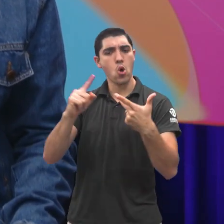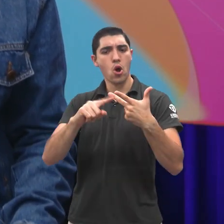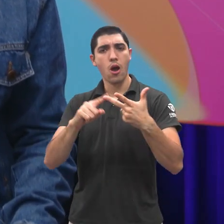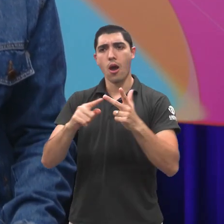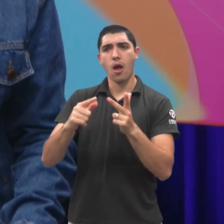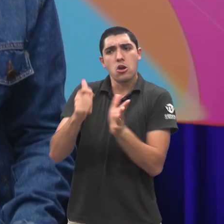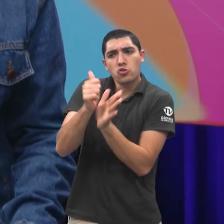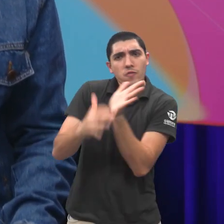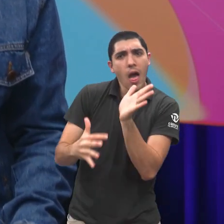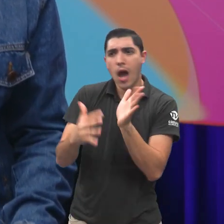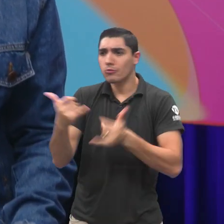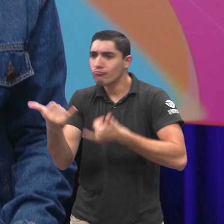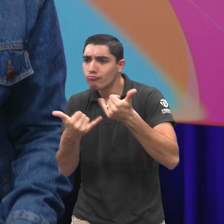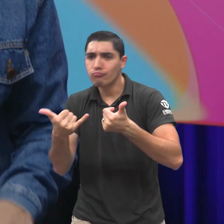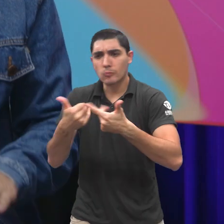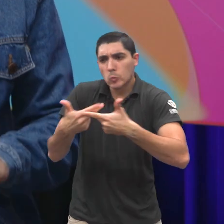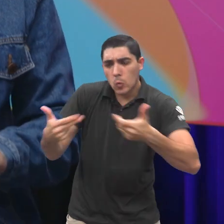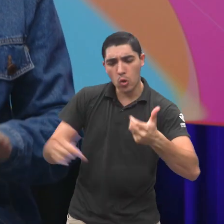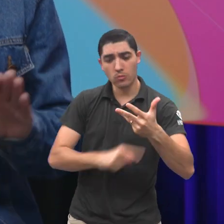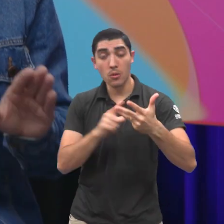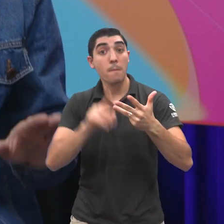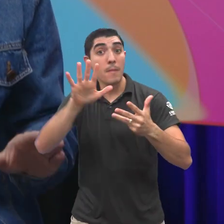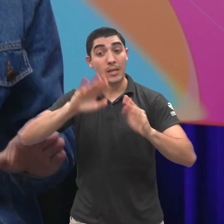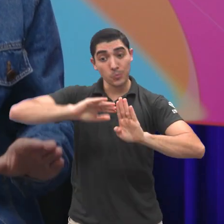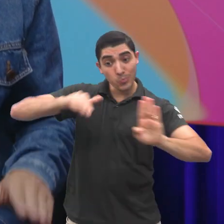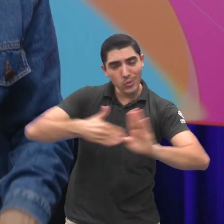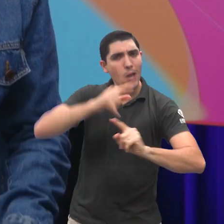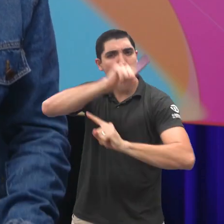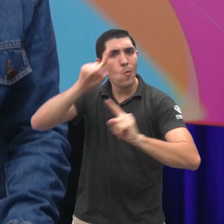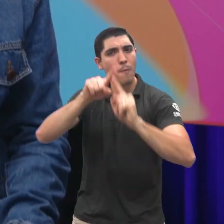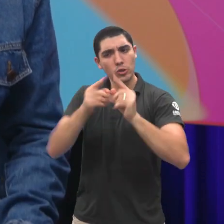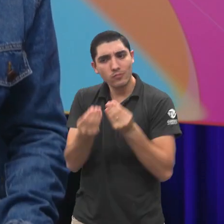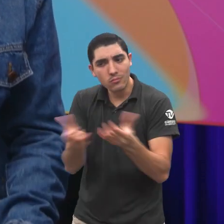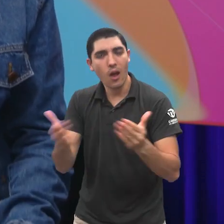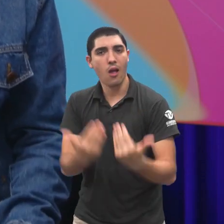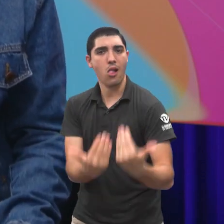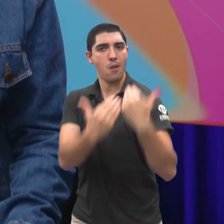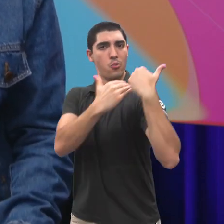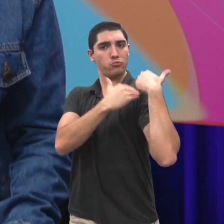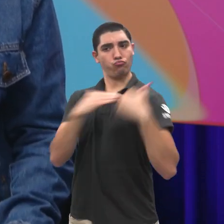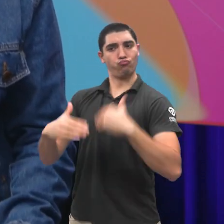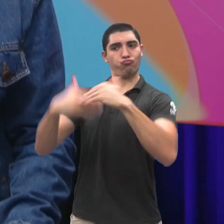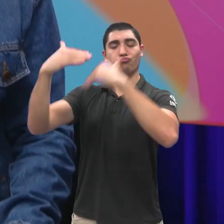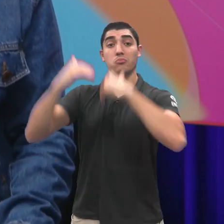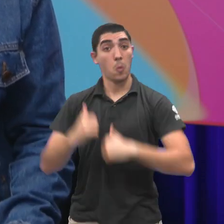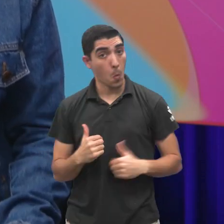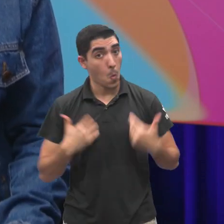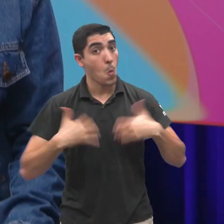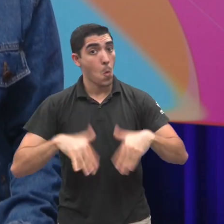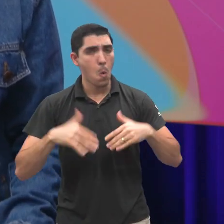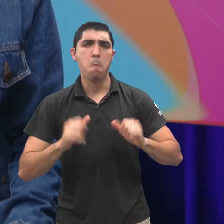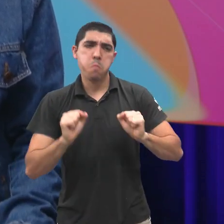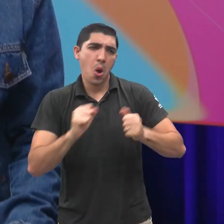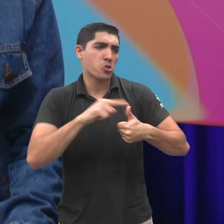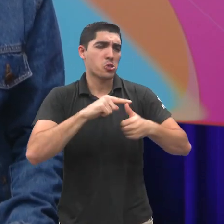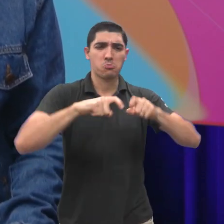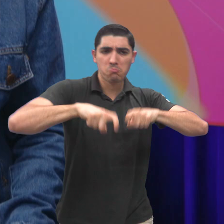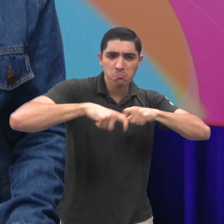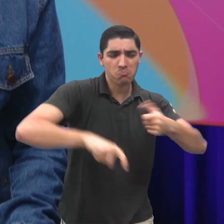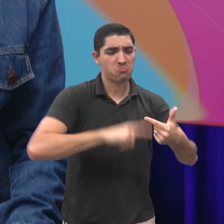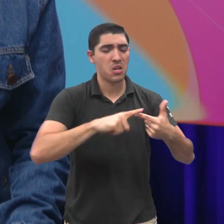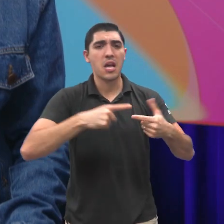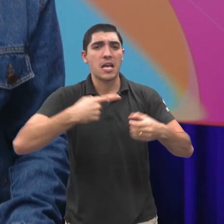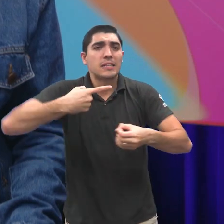desenvolve atividades e prepara jovens para a vida com propósito e responsabilidade. Olha só que missão, hein? Seja no campo, seja na